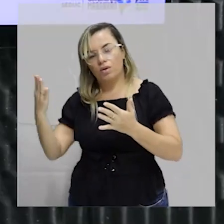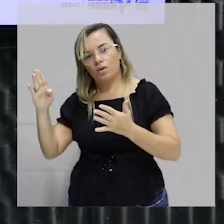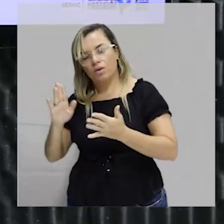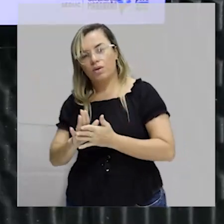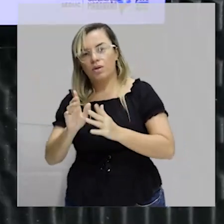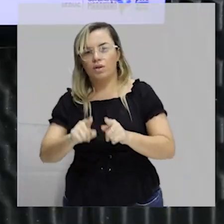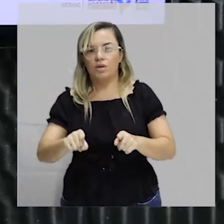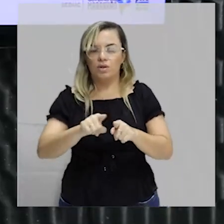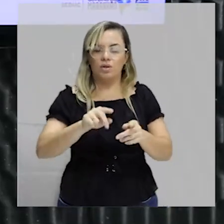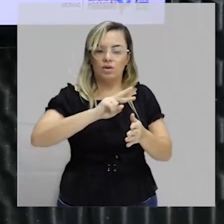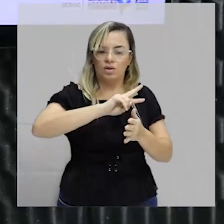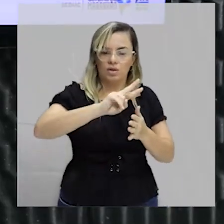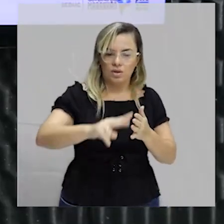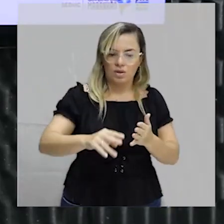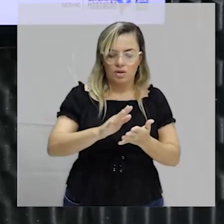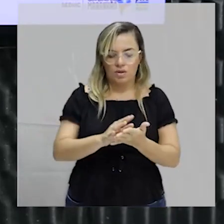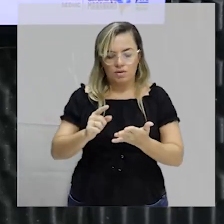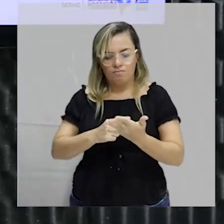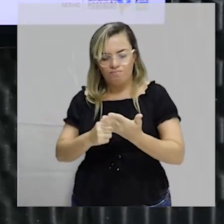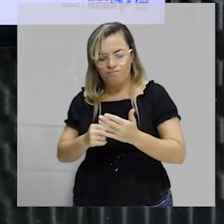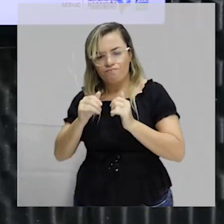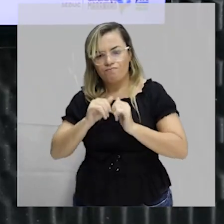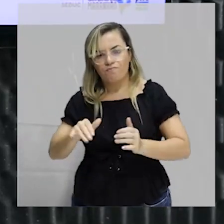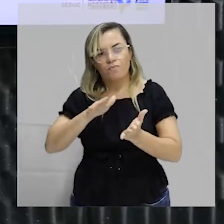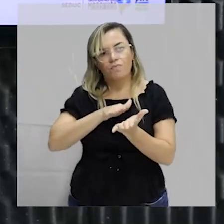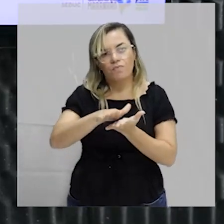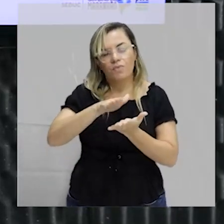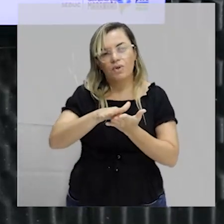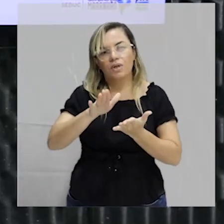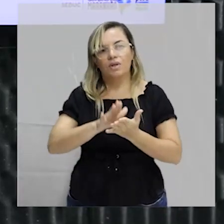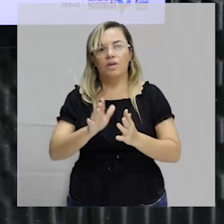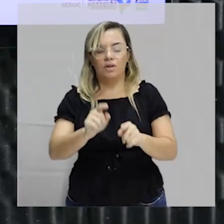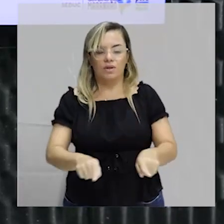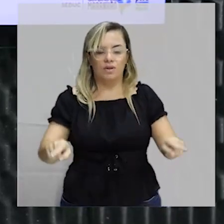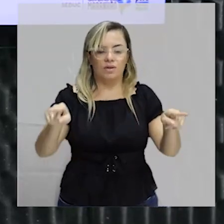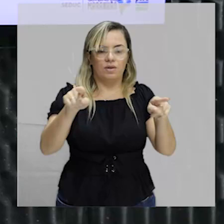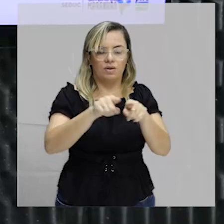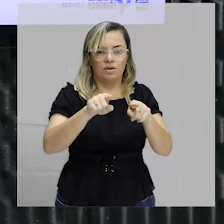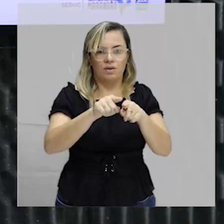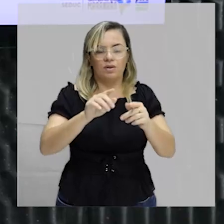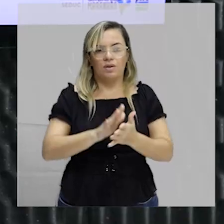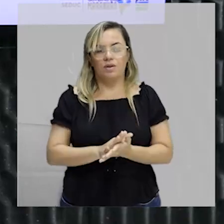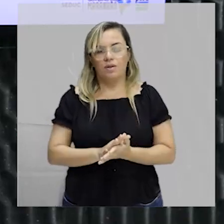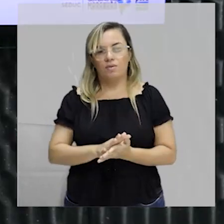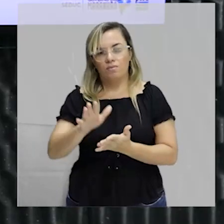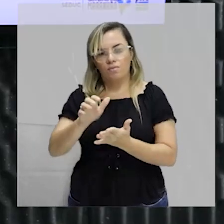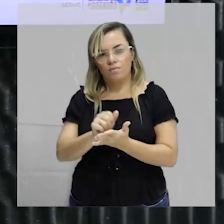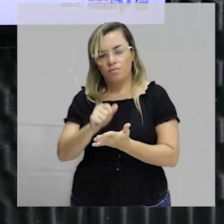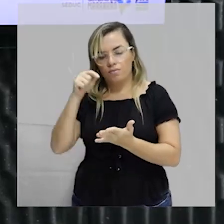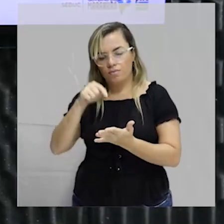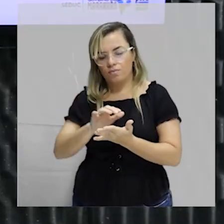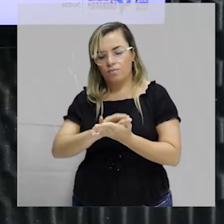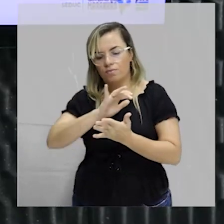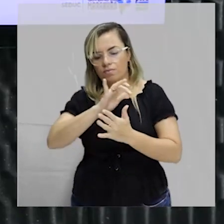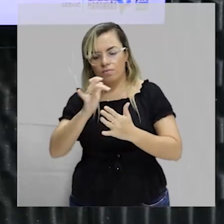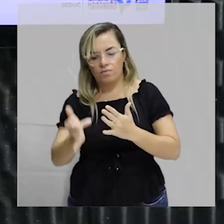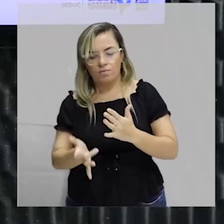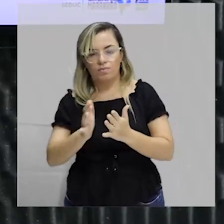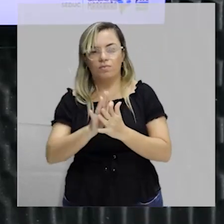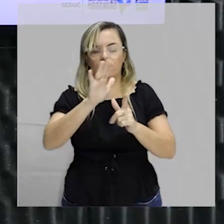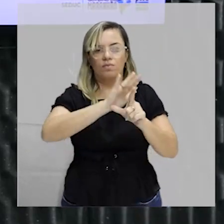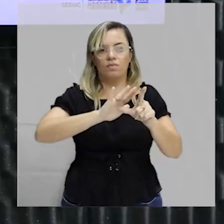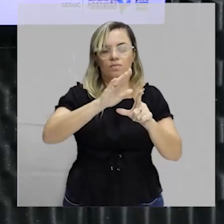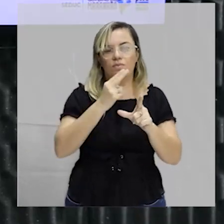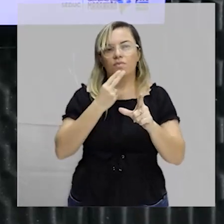impressos. Você pode responder muitas questões, tá? E para quem quiser seguir a plataforma Gonçalves Dias, nós estamos presentes